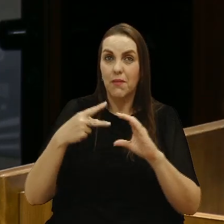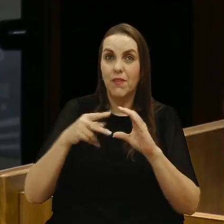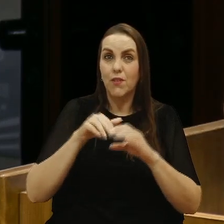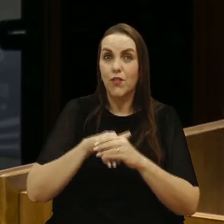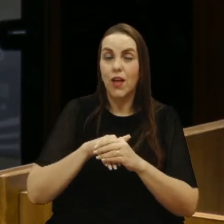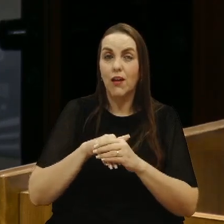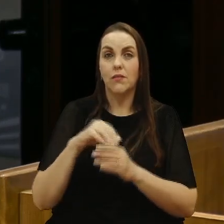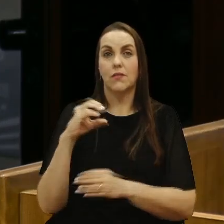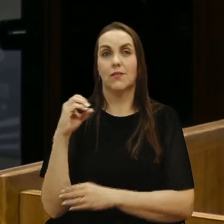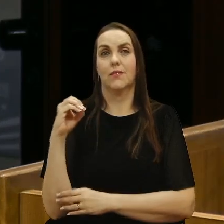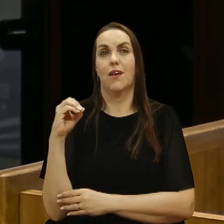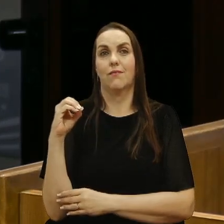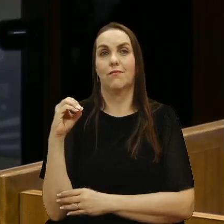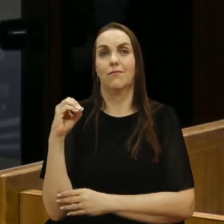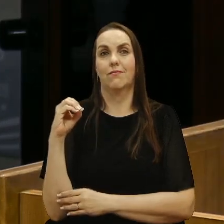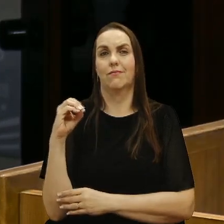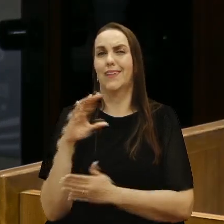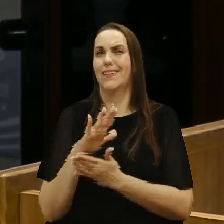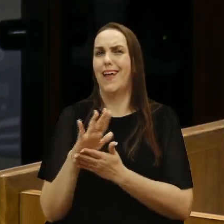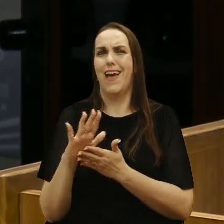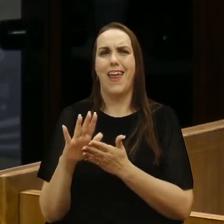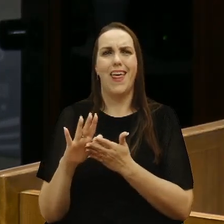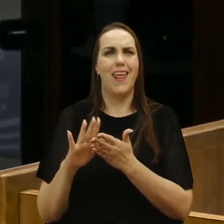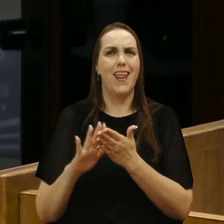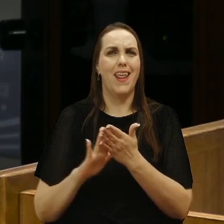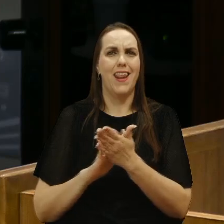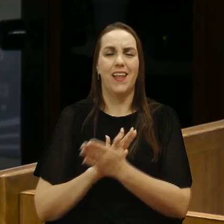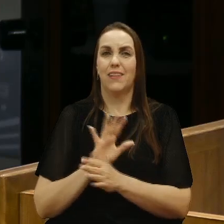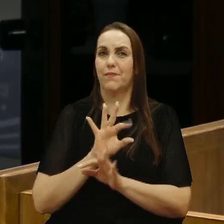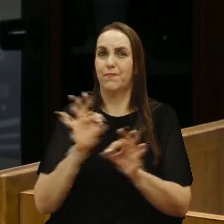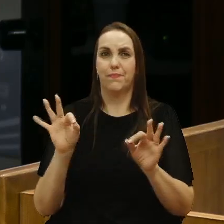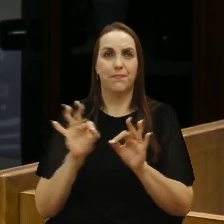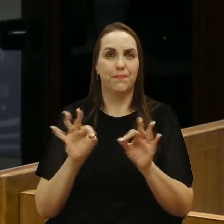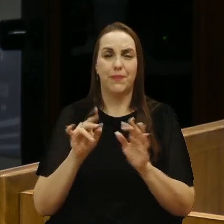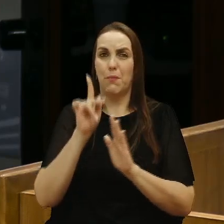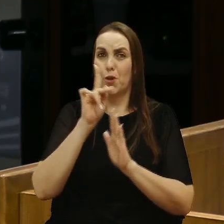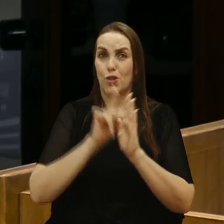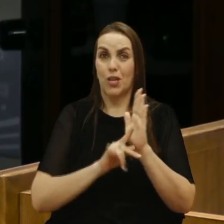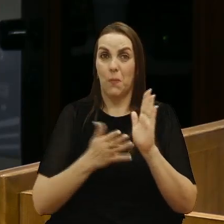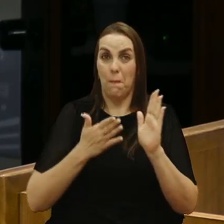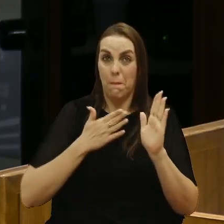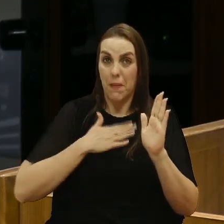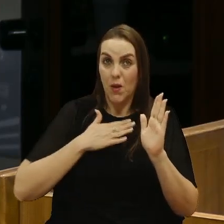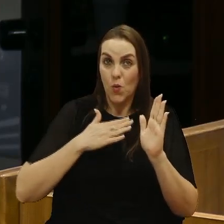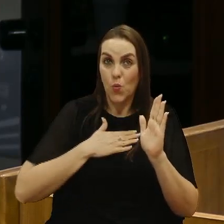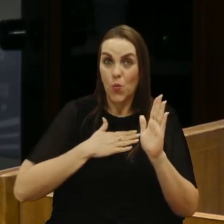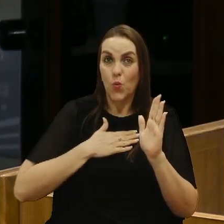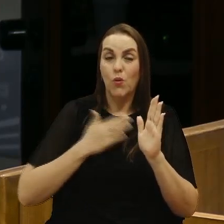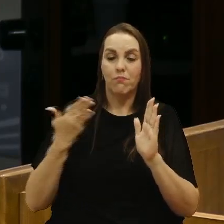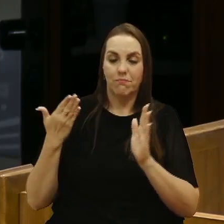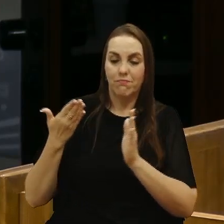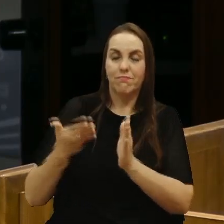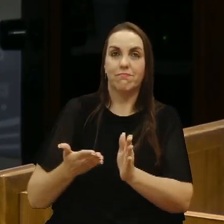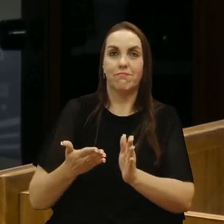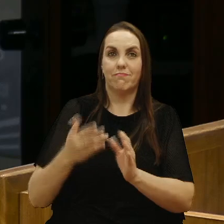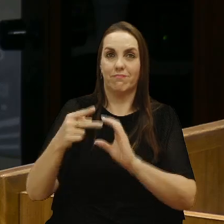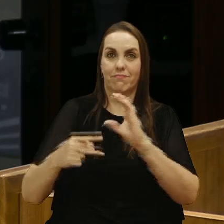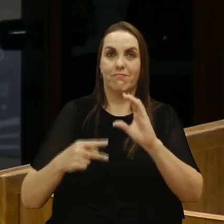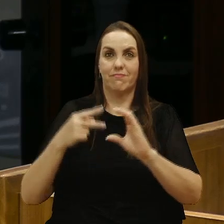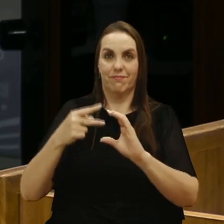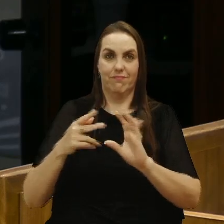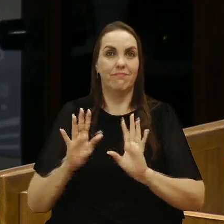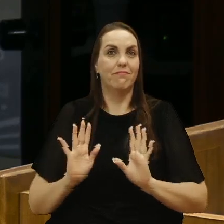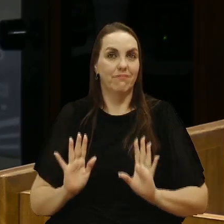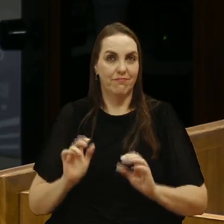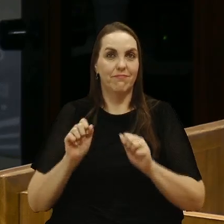Nenhum. Nem um projeto meu veio para o plenário. E